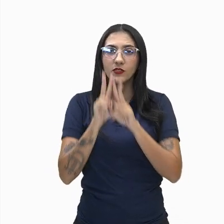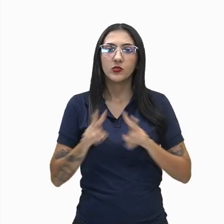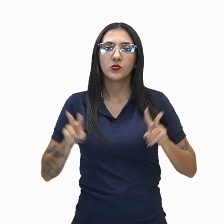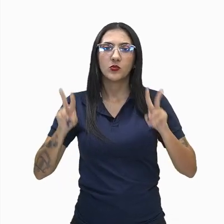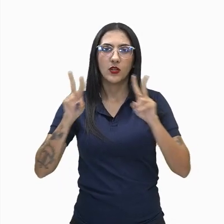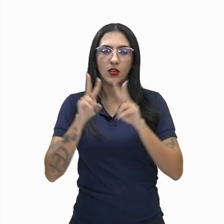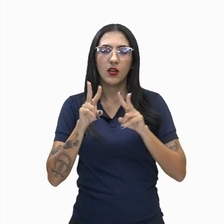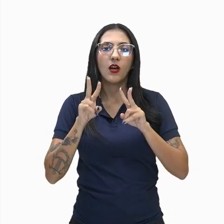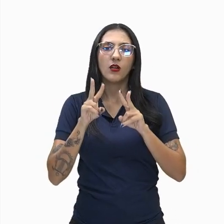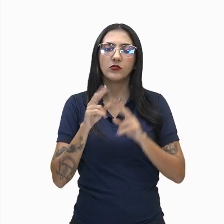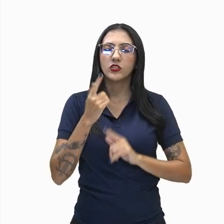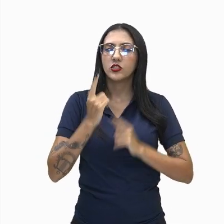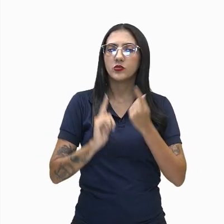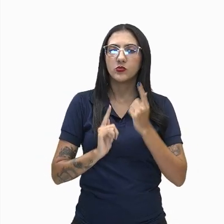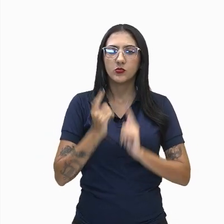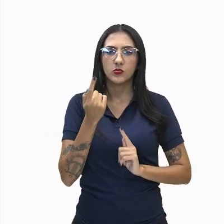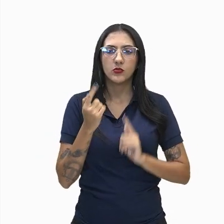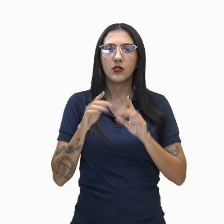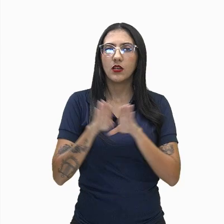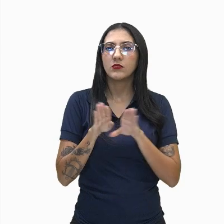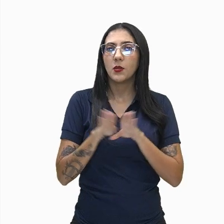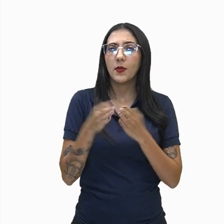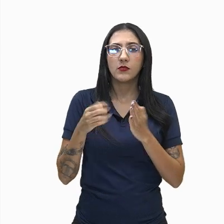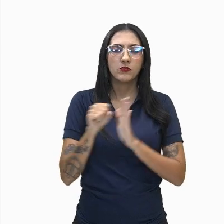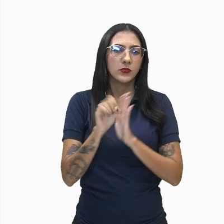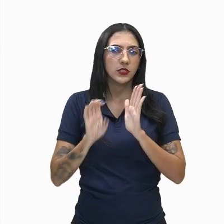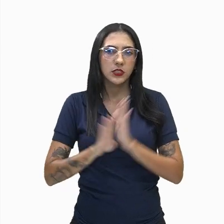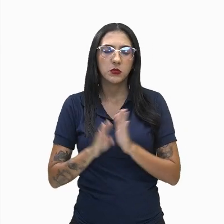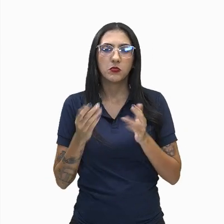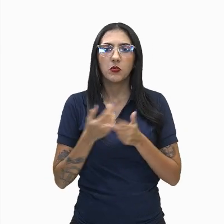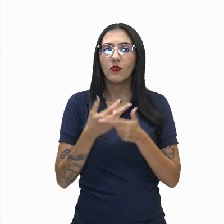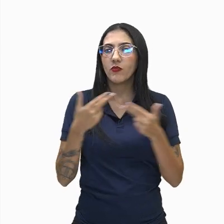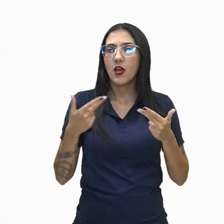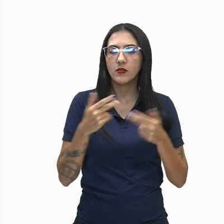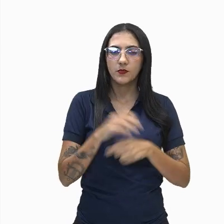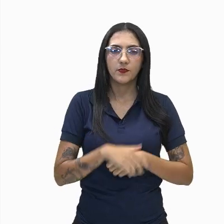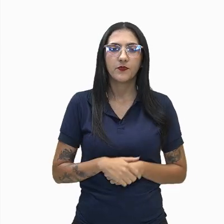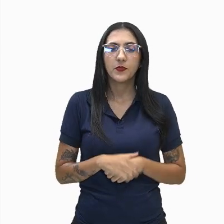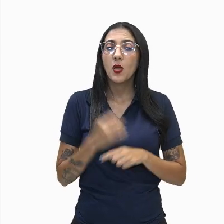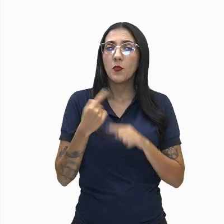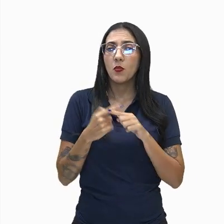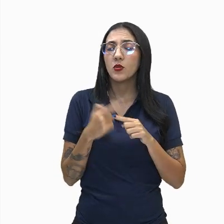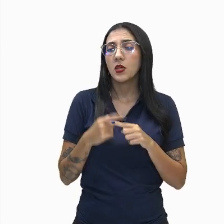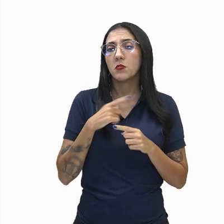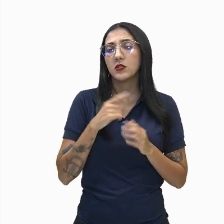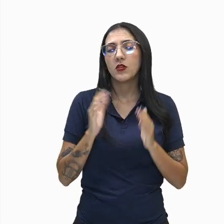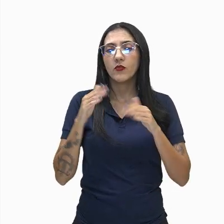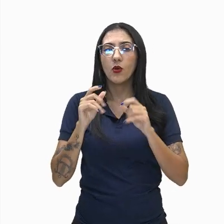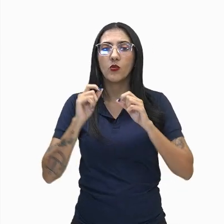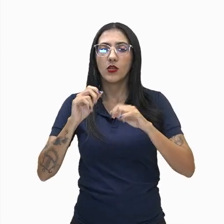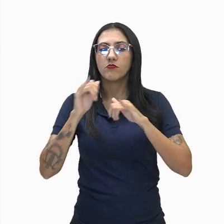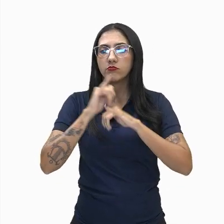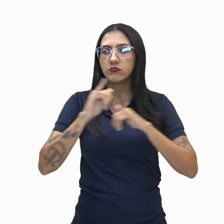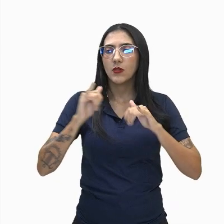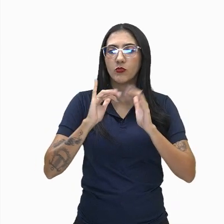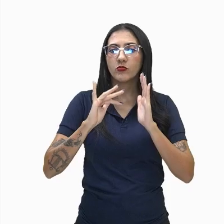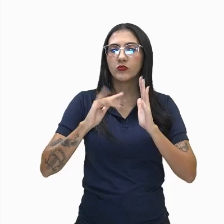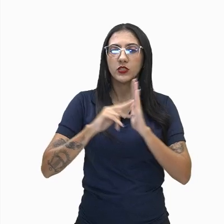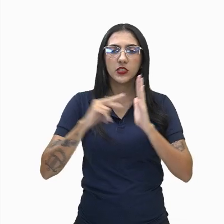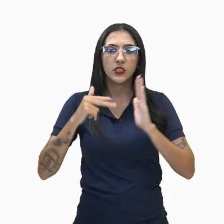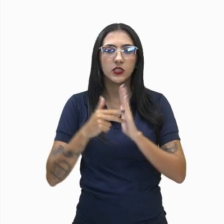visuais, gestuais e simbólicos. Isso para quê? Para comunicar